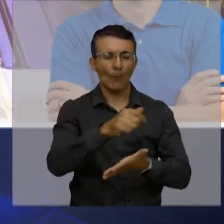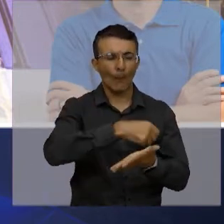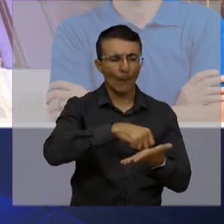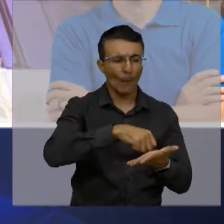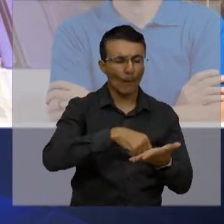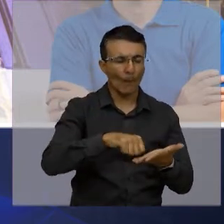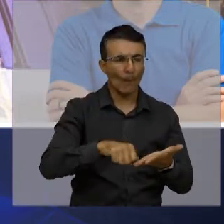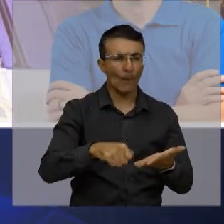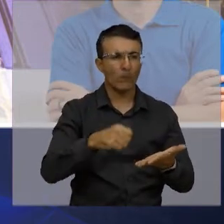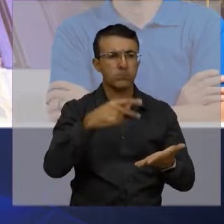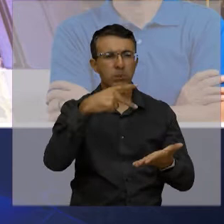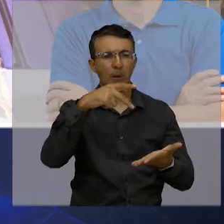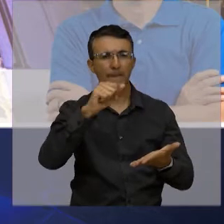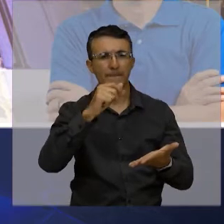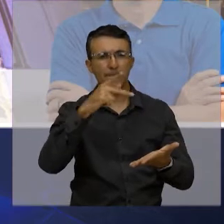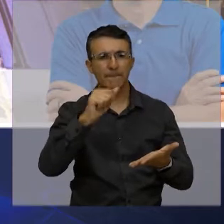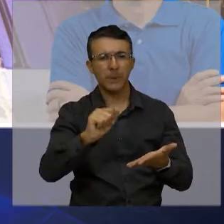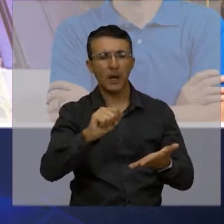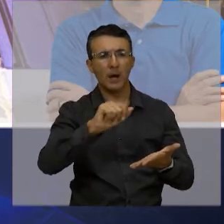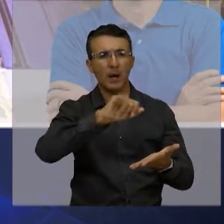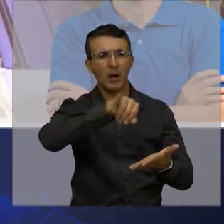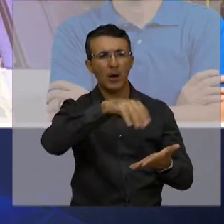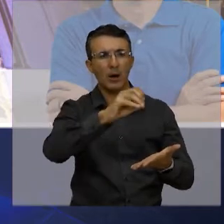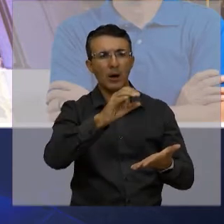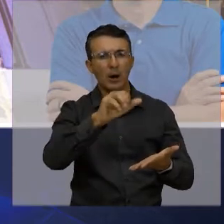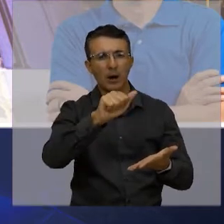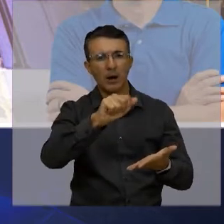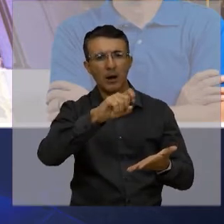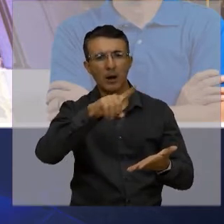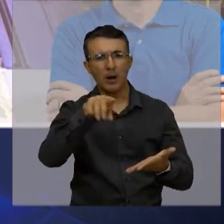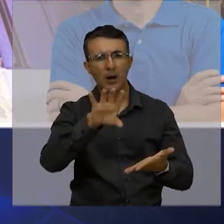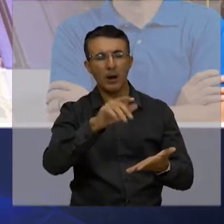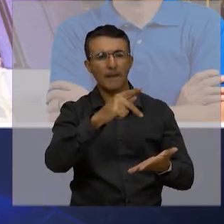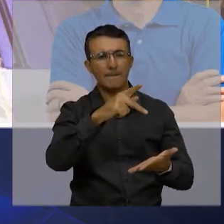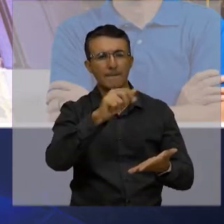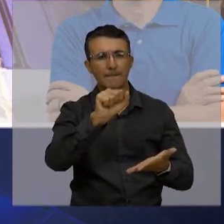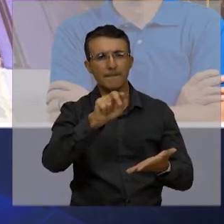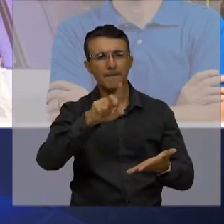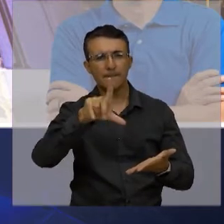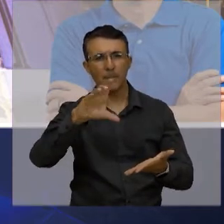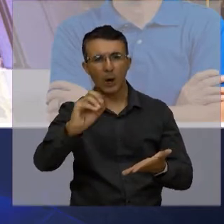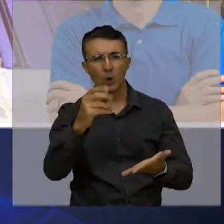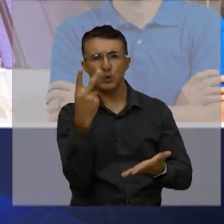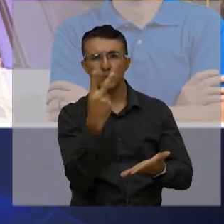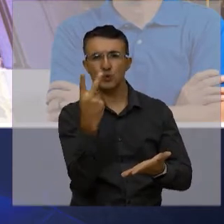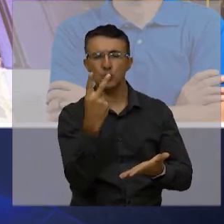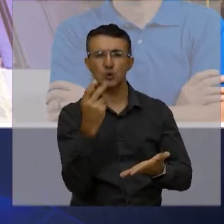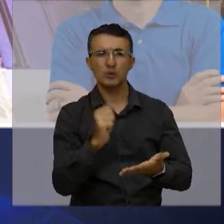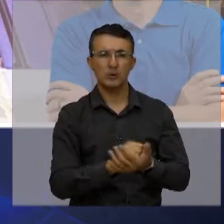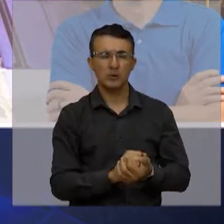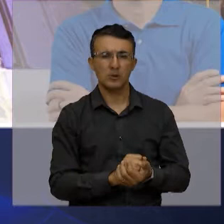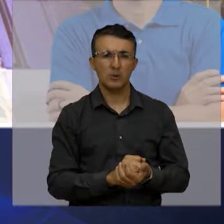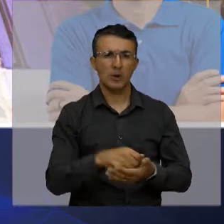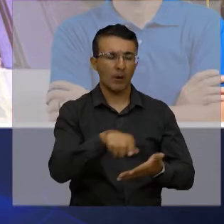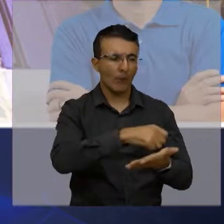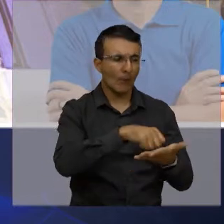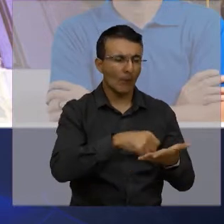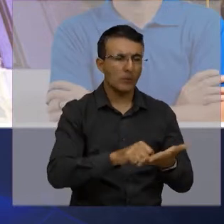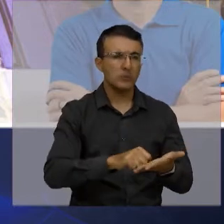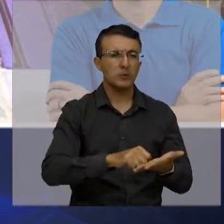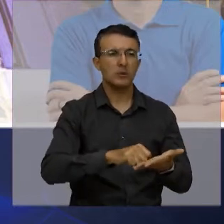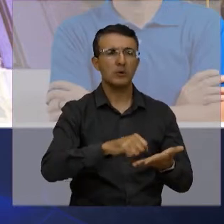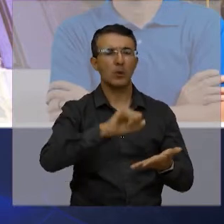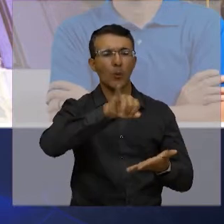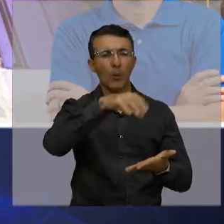quando nós tivemos aí o primeiro bispo, que foi Dom Eusébio Oscar Scheid, que infelizmente esse